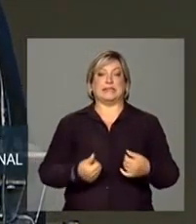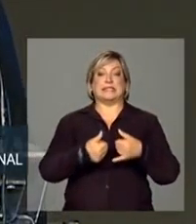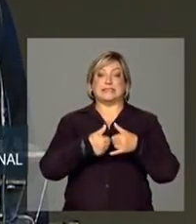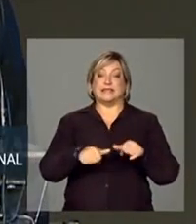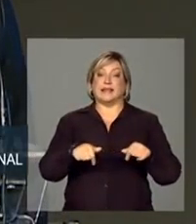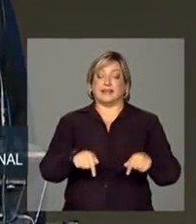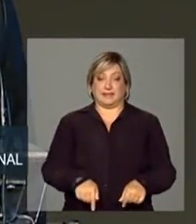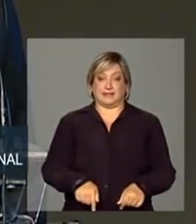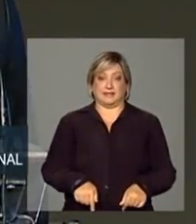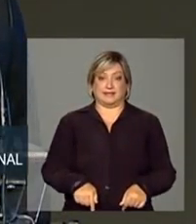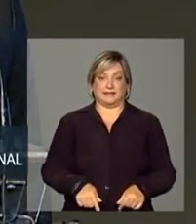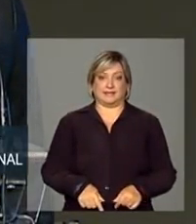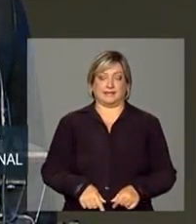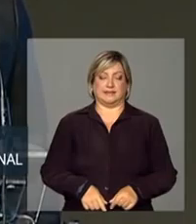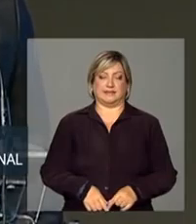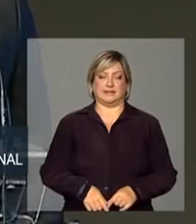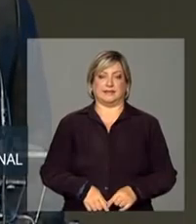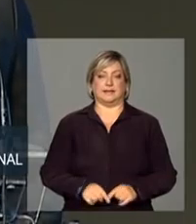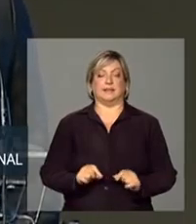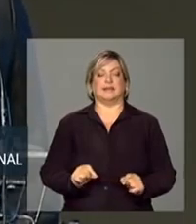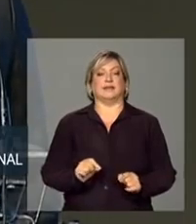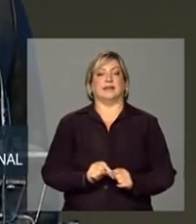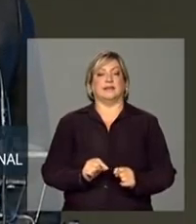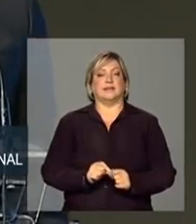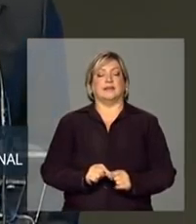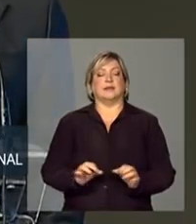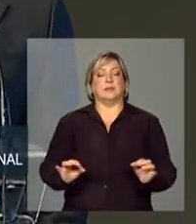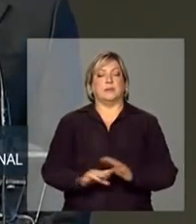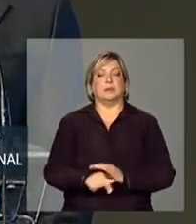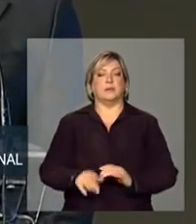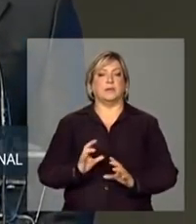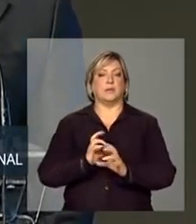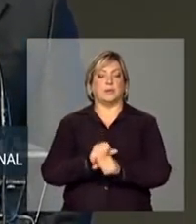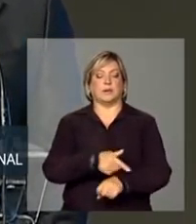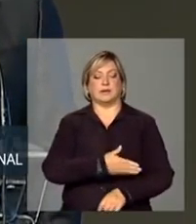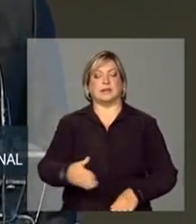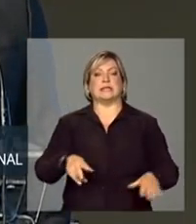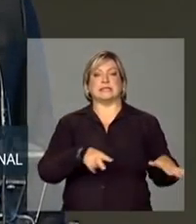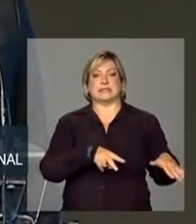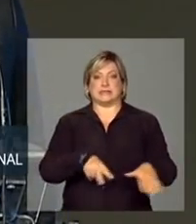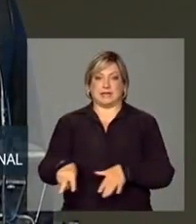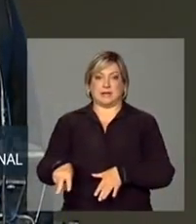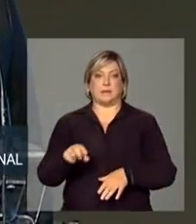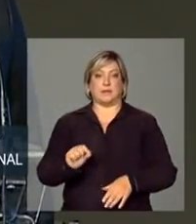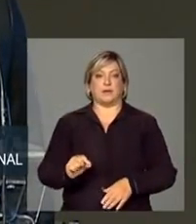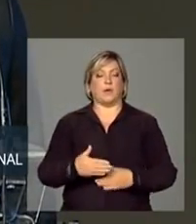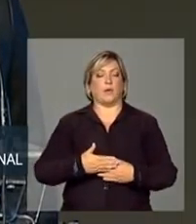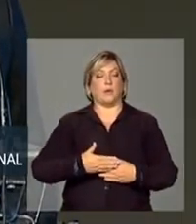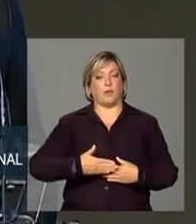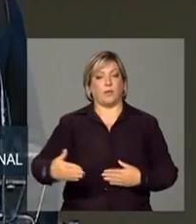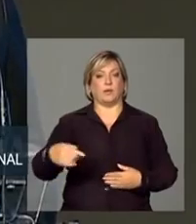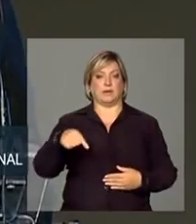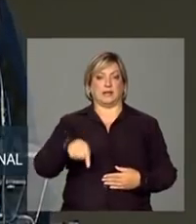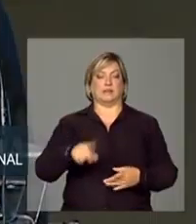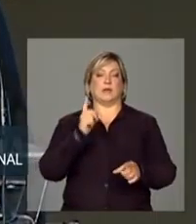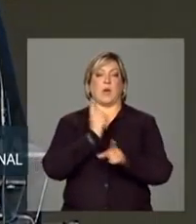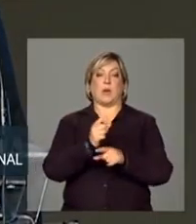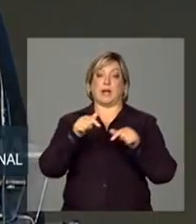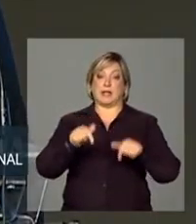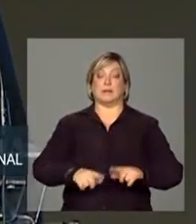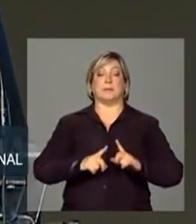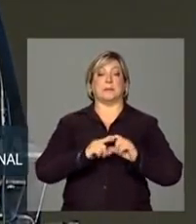em rápidas palavras, dizer da alegria, dizer da emoção, dizer da